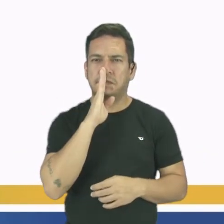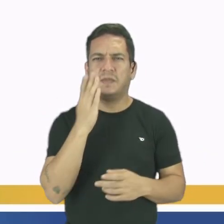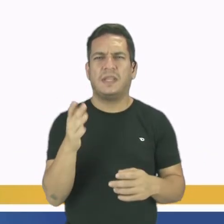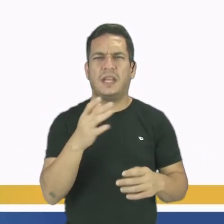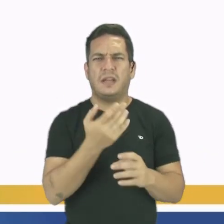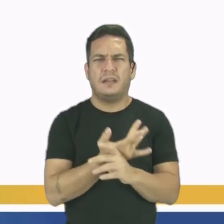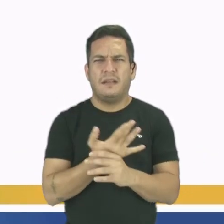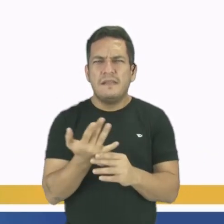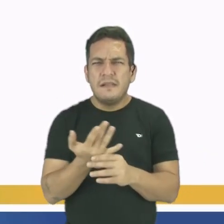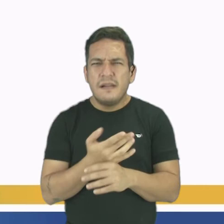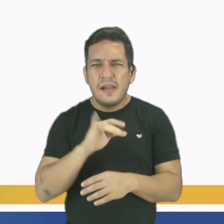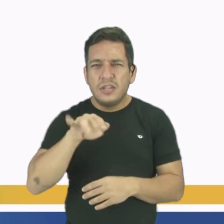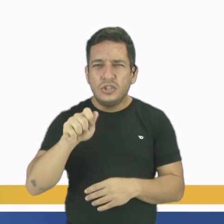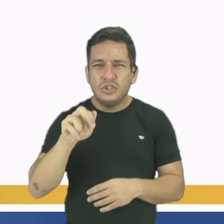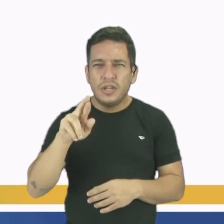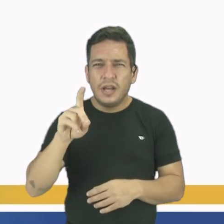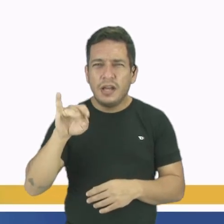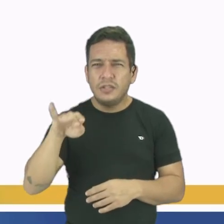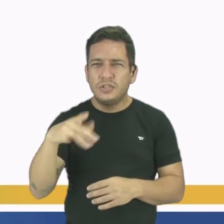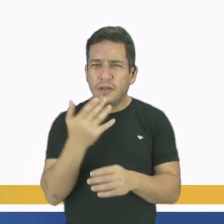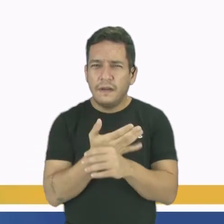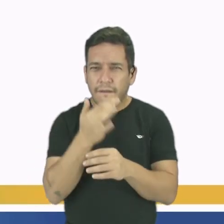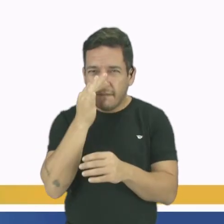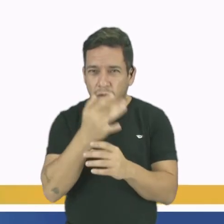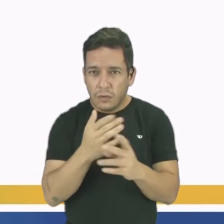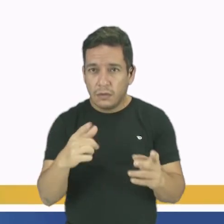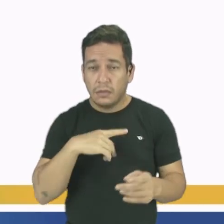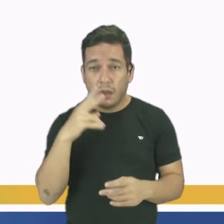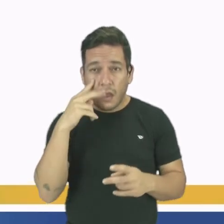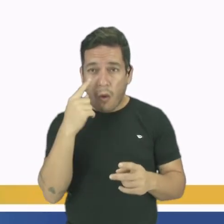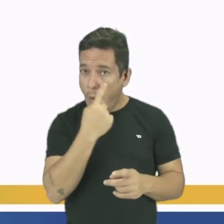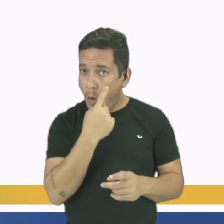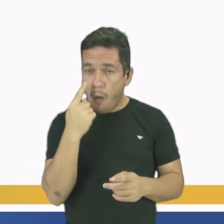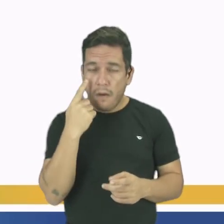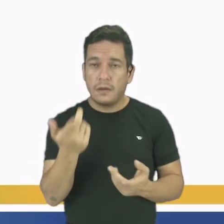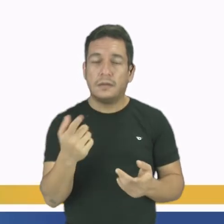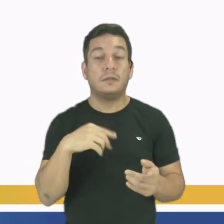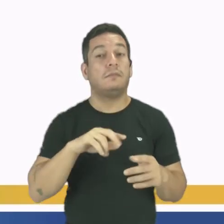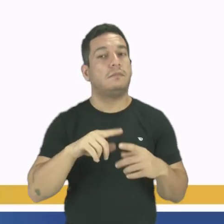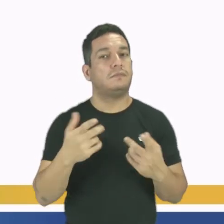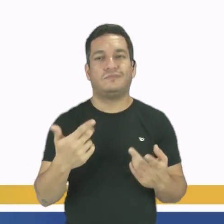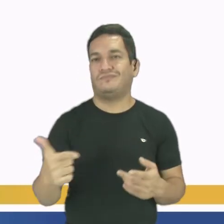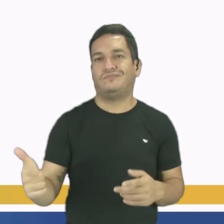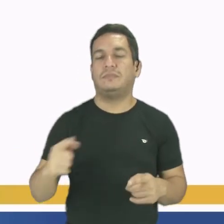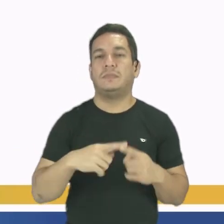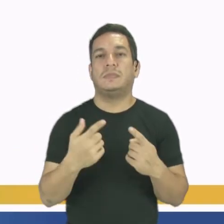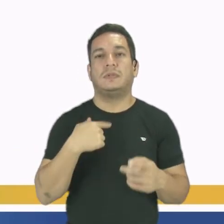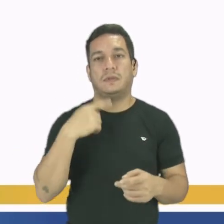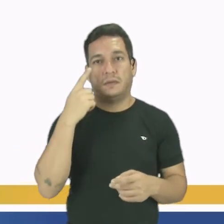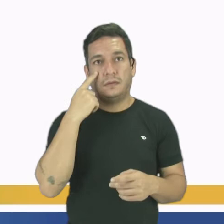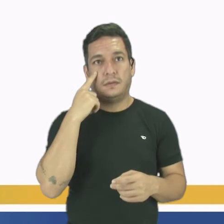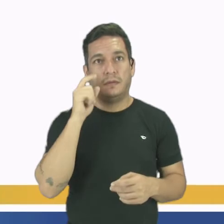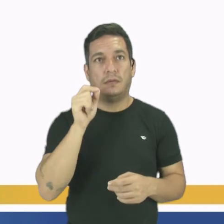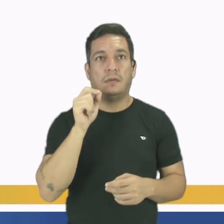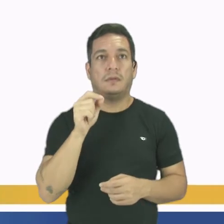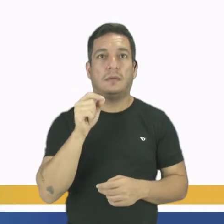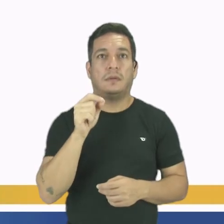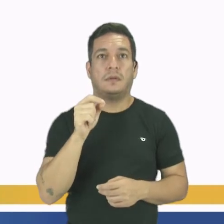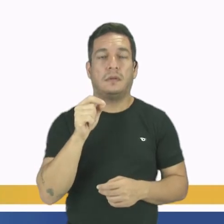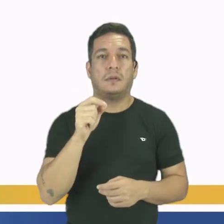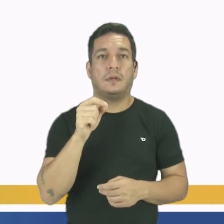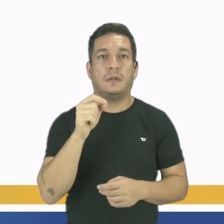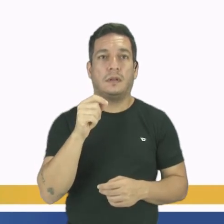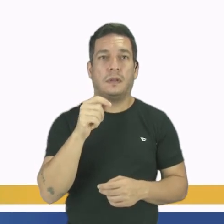que jardim não tem olhos, mas às vezes quando a gente quer dar sentidos novos a uma expressão, a gente utiliza